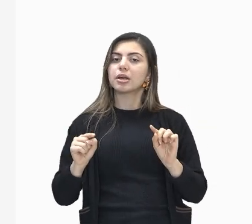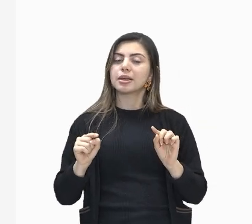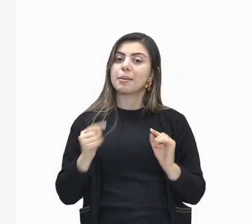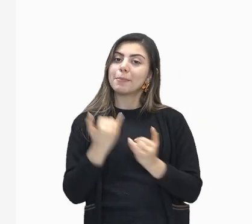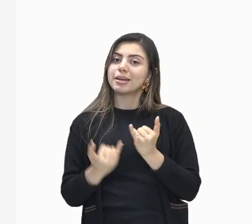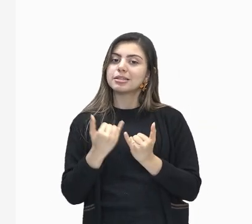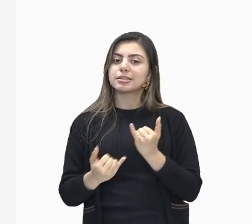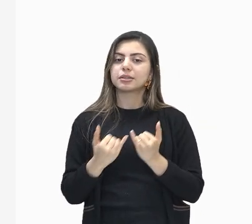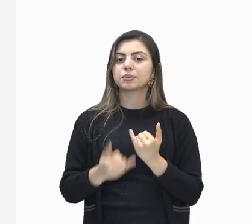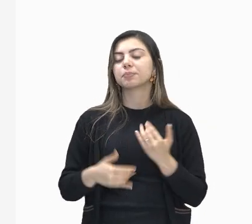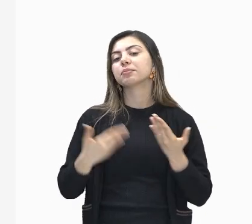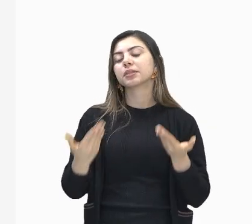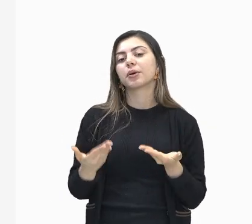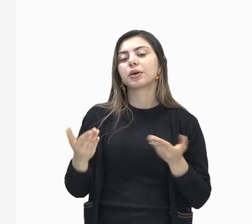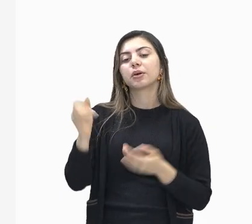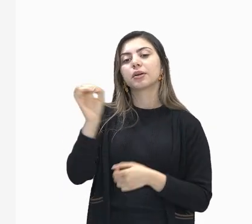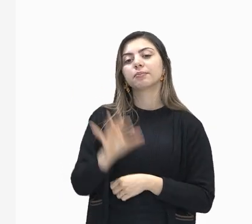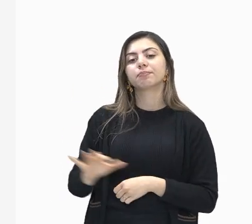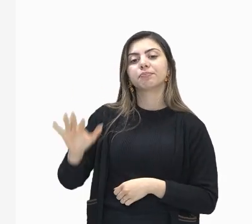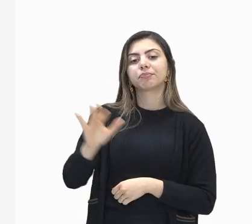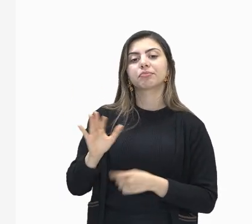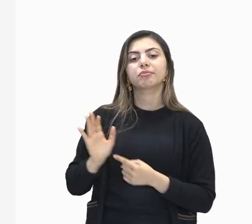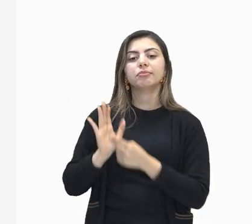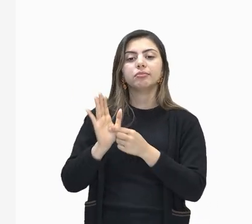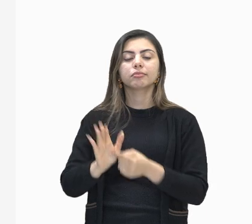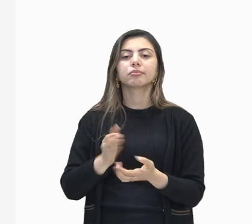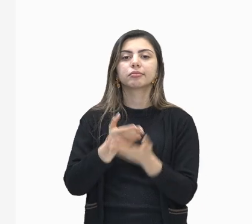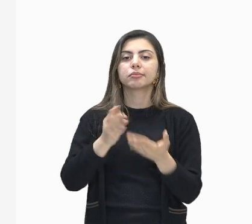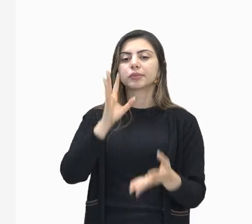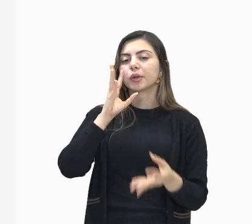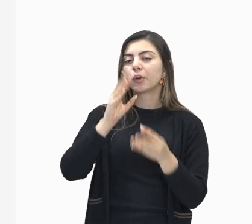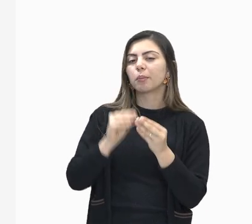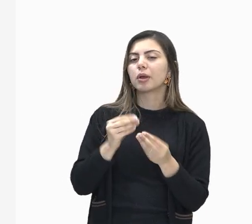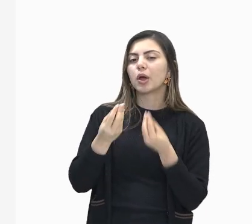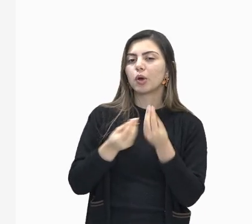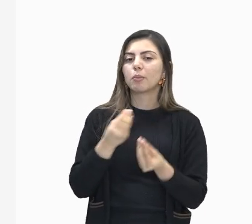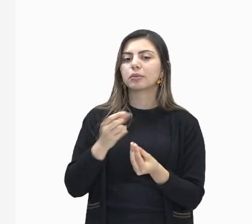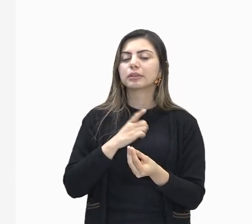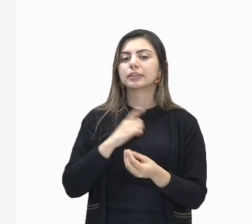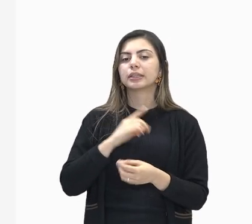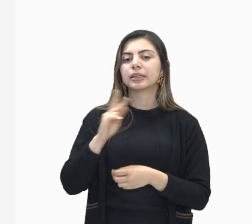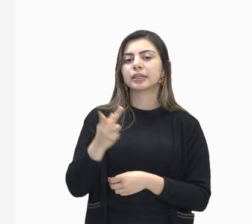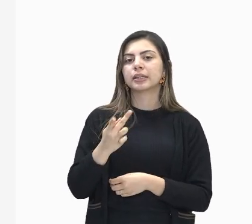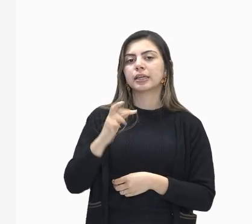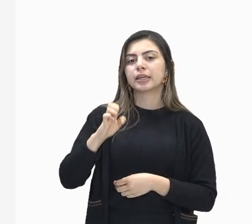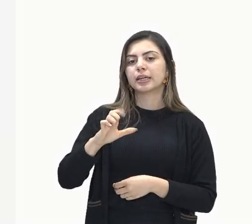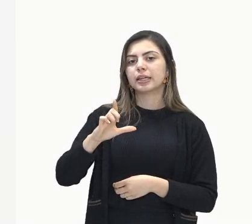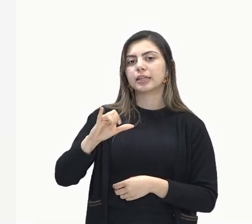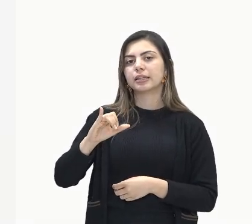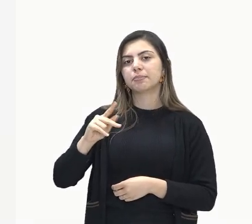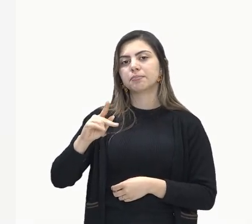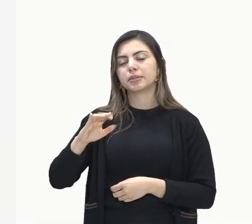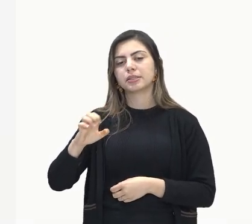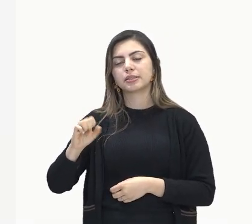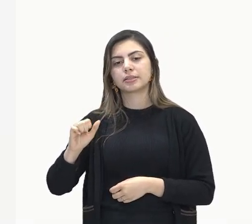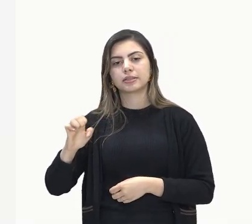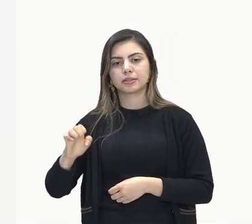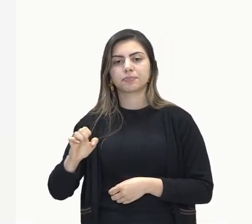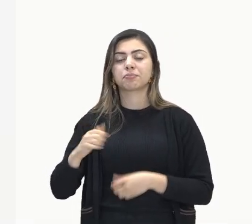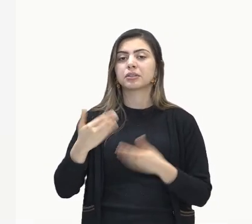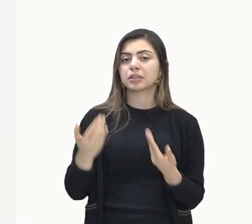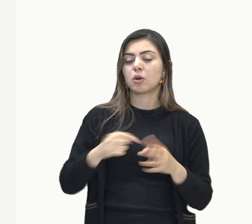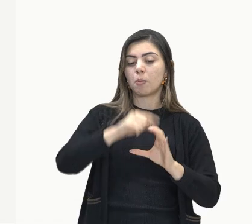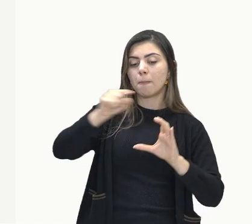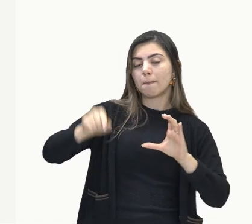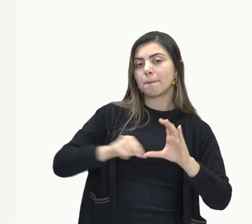para você uma questão bem exagerada para você entender como é que é a elipse. A elipse não é uma circunferência, tá certo? Então você